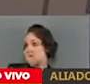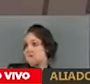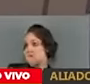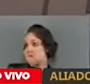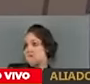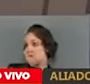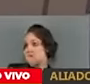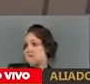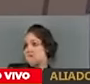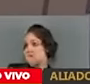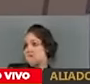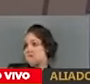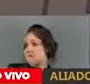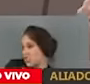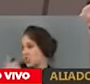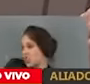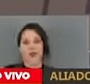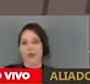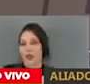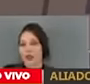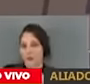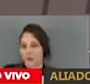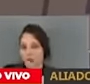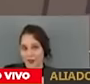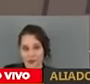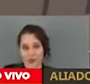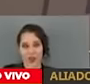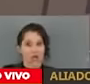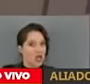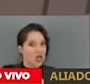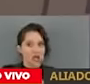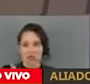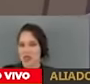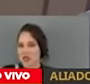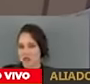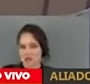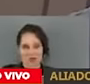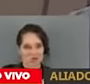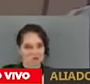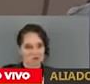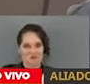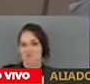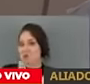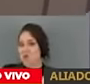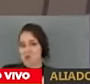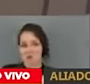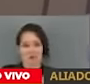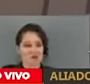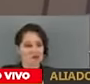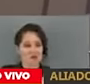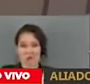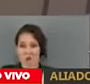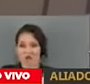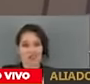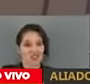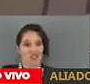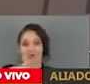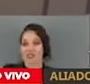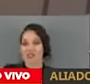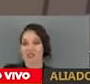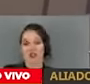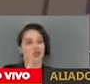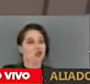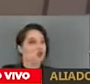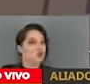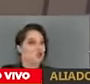a realização de novas eleições eu não fiz uma proposta nós Nunca fizemos uma proposta de novas eleições né